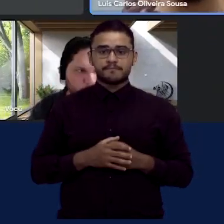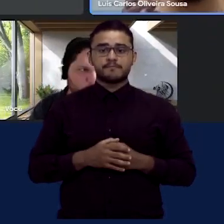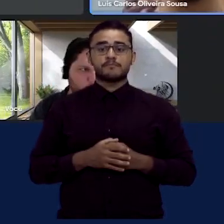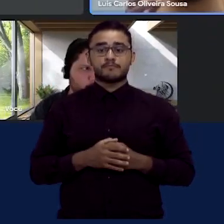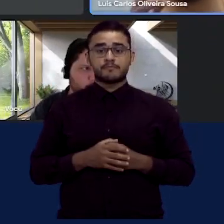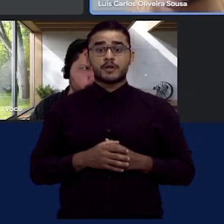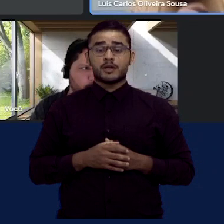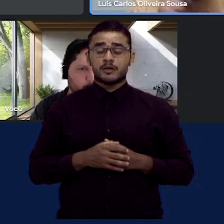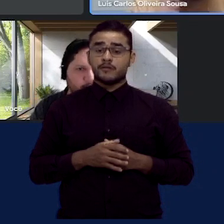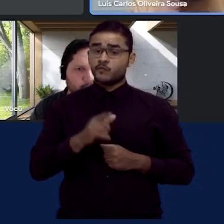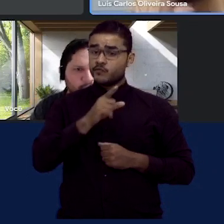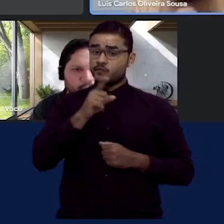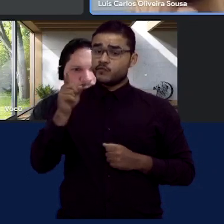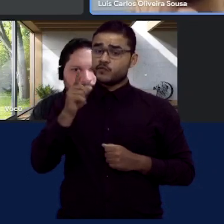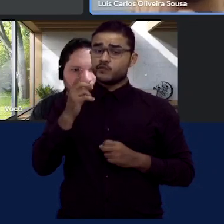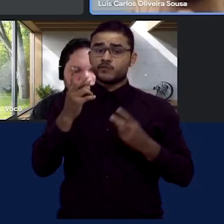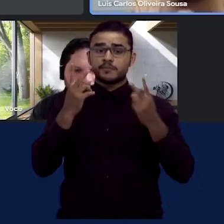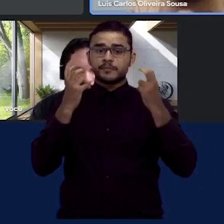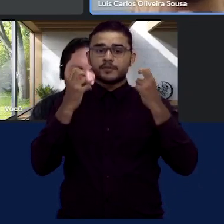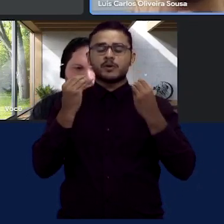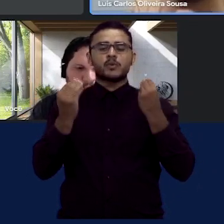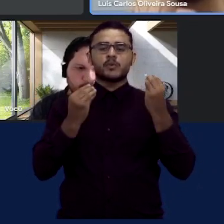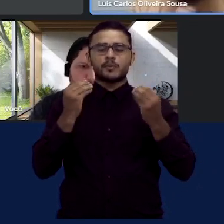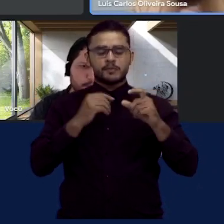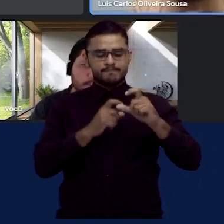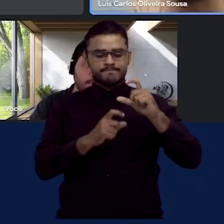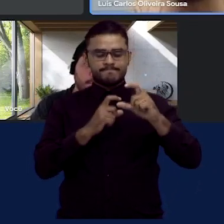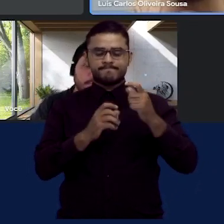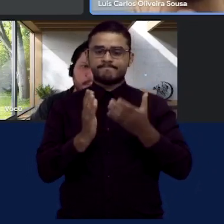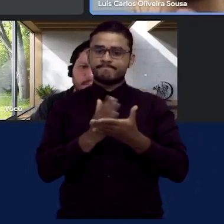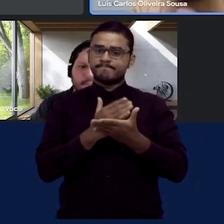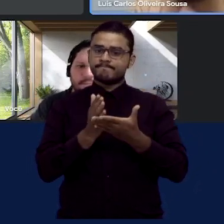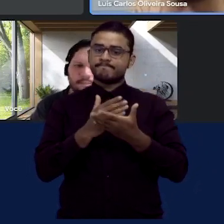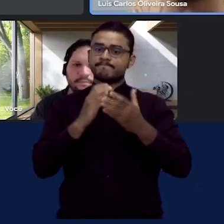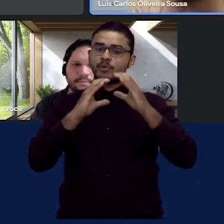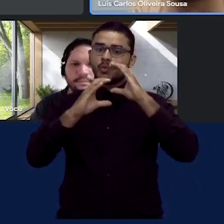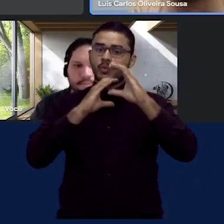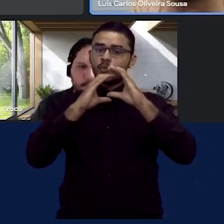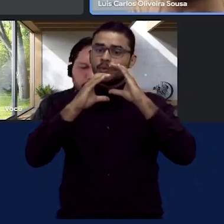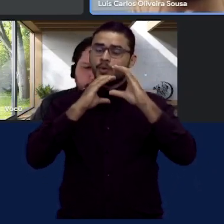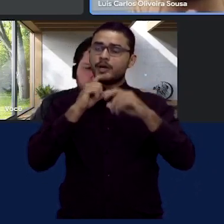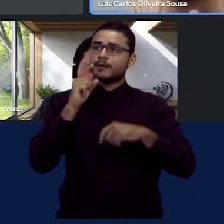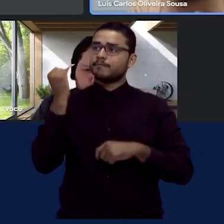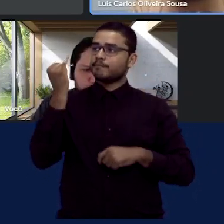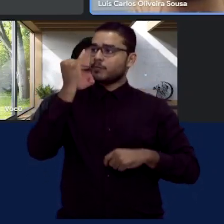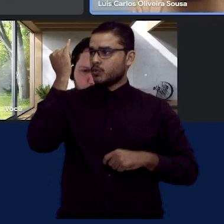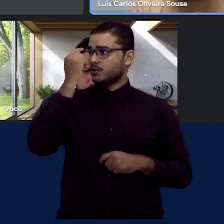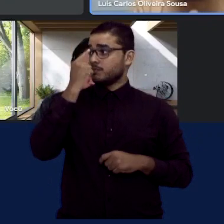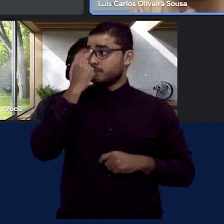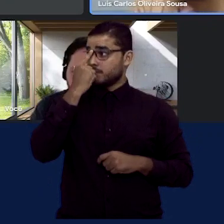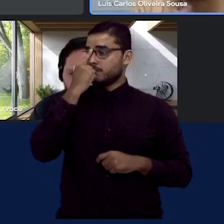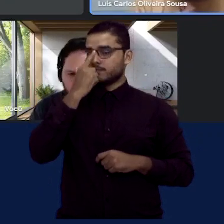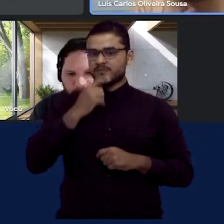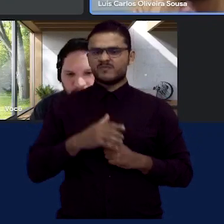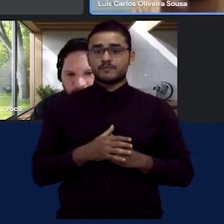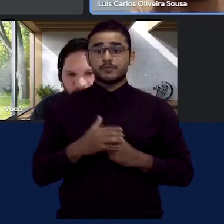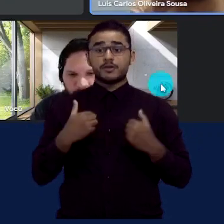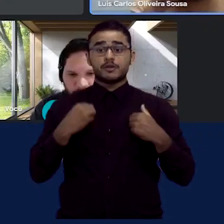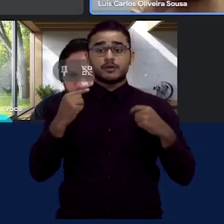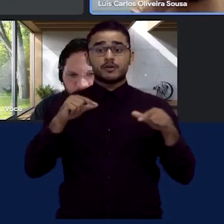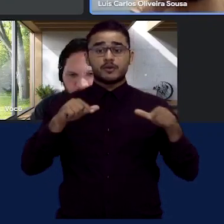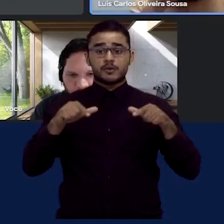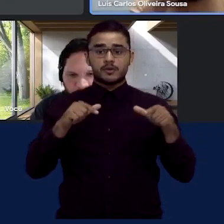essa percepção de quadrinhos como linguagem comunicativa. Até porque, durante muito tempo, eu trabalhei com o que chamam de